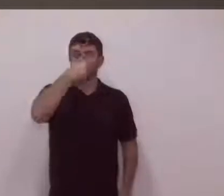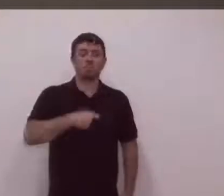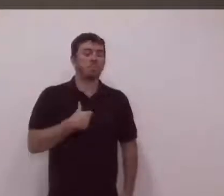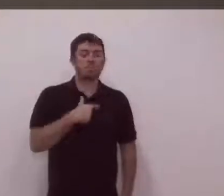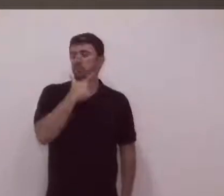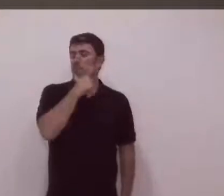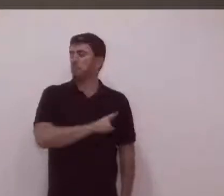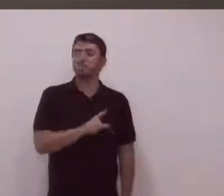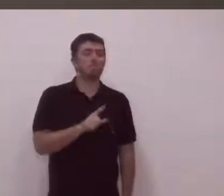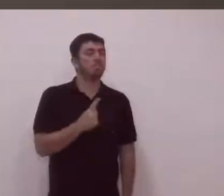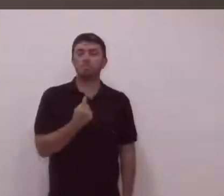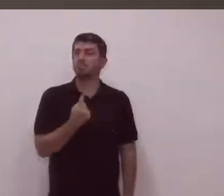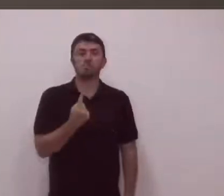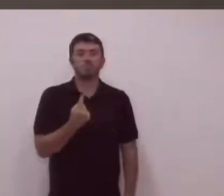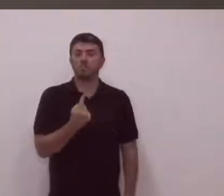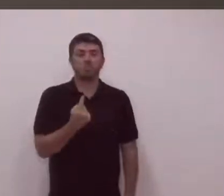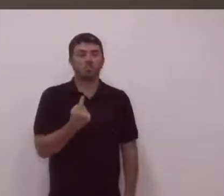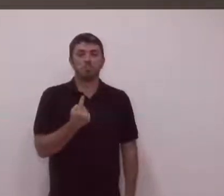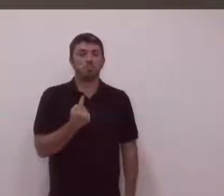não depende de mim